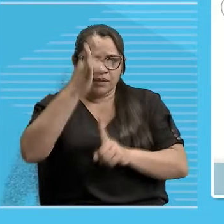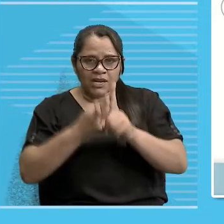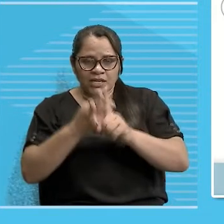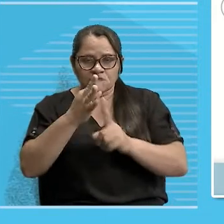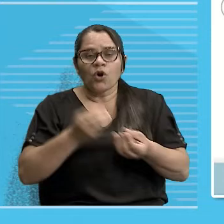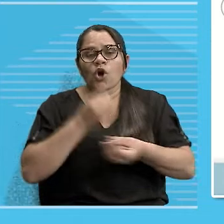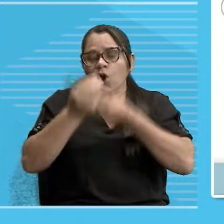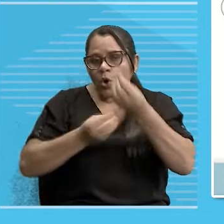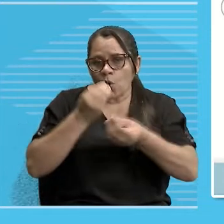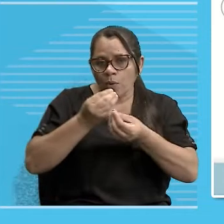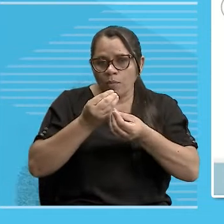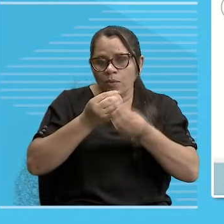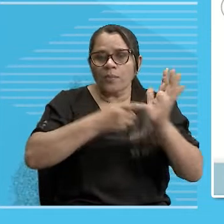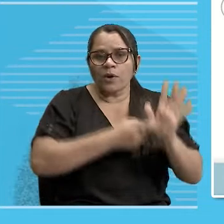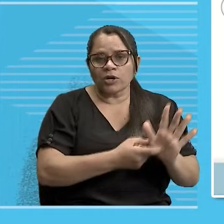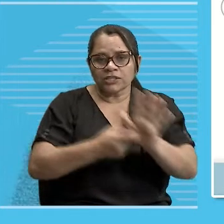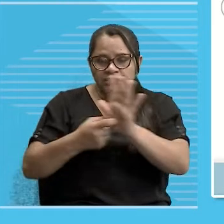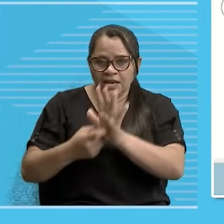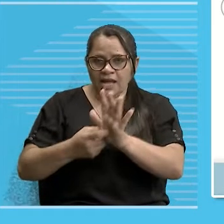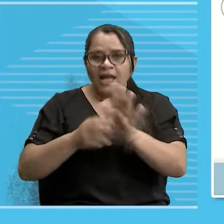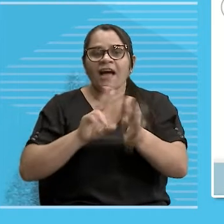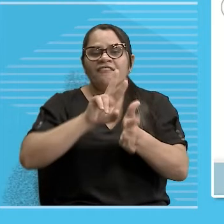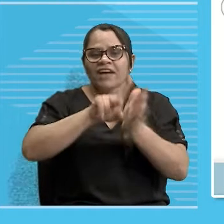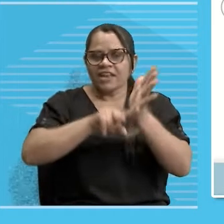uma variação de temperatura?